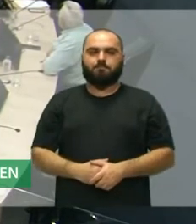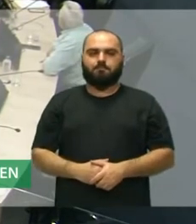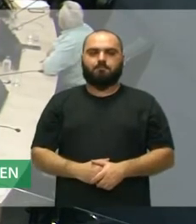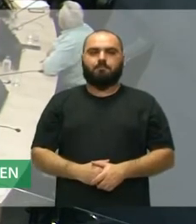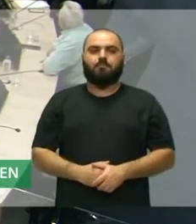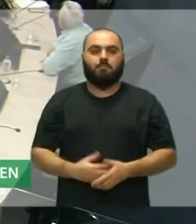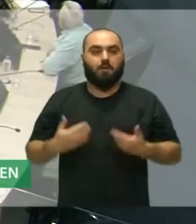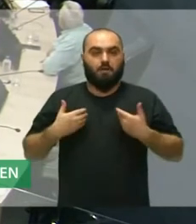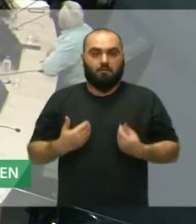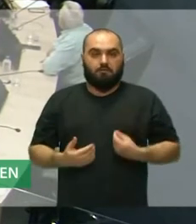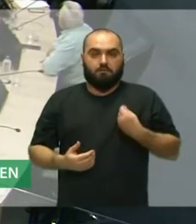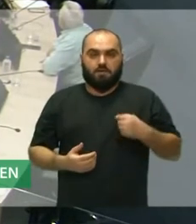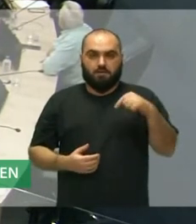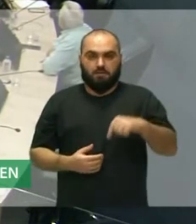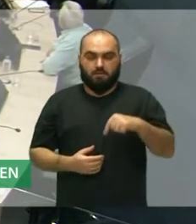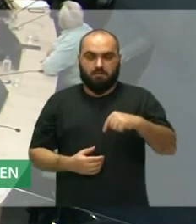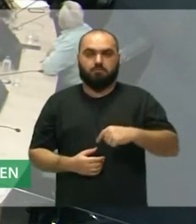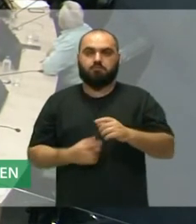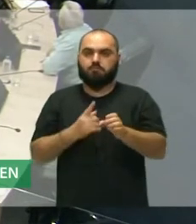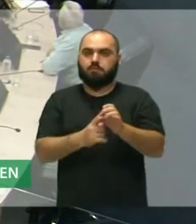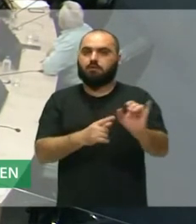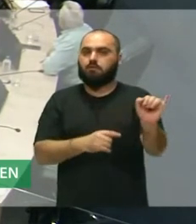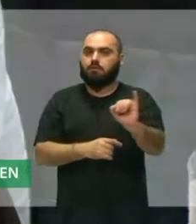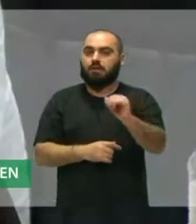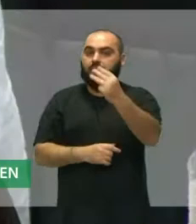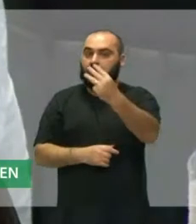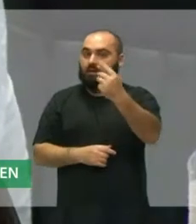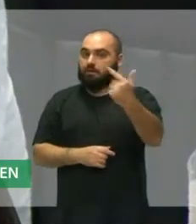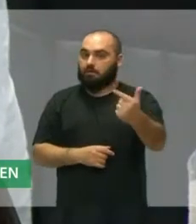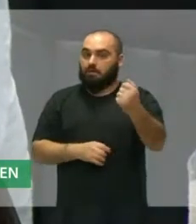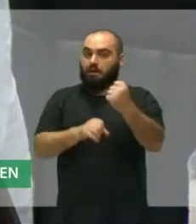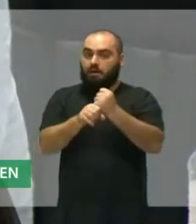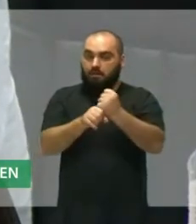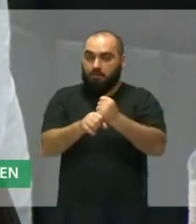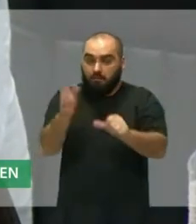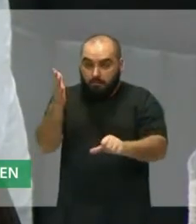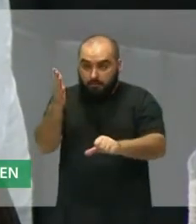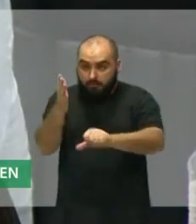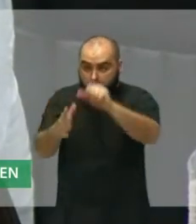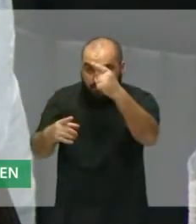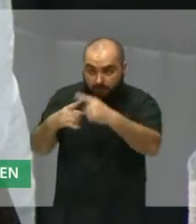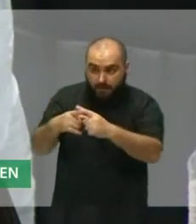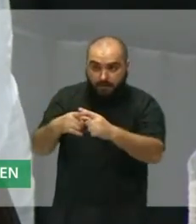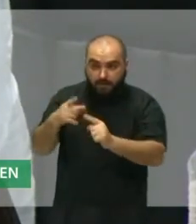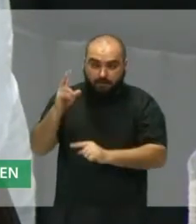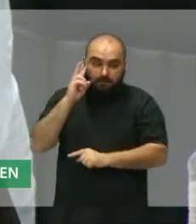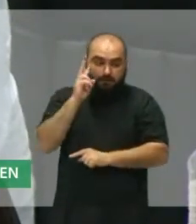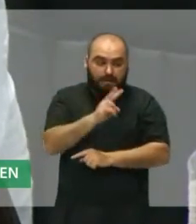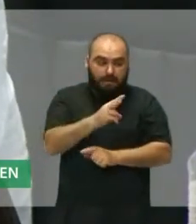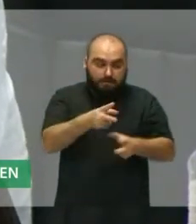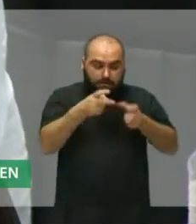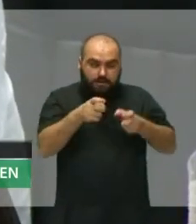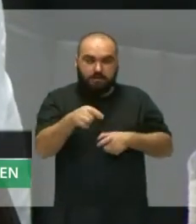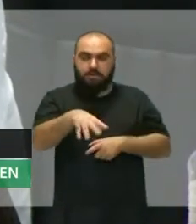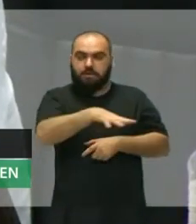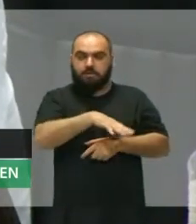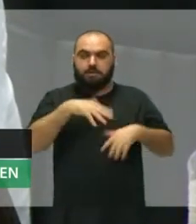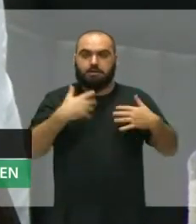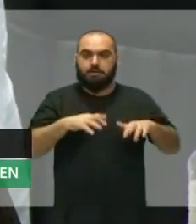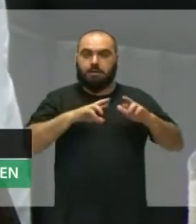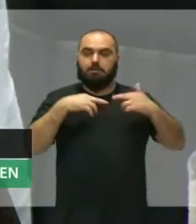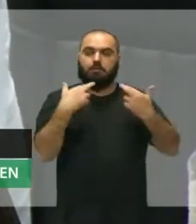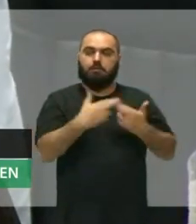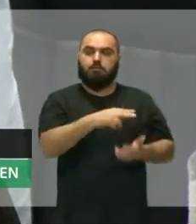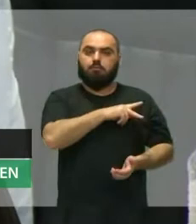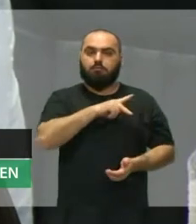Eu que estou aqui na cidade há 32 anos, realmente é a primeira vez que eu vejo uma situação, uma audiência pública, mas eu